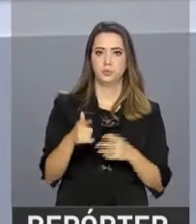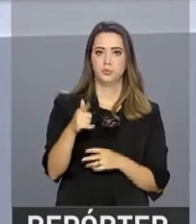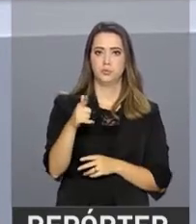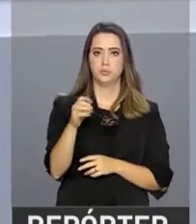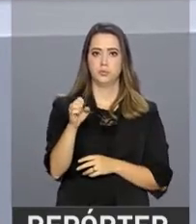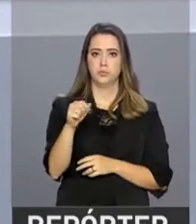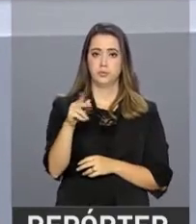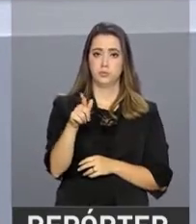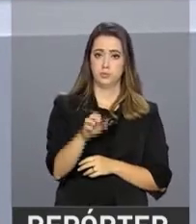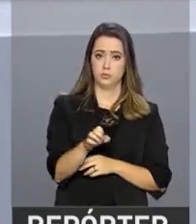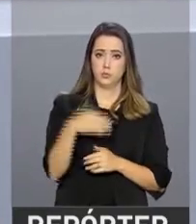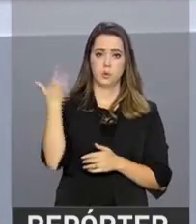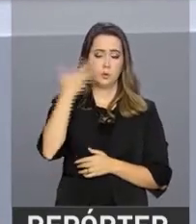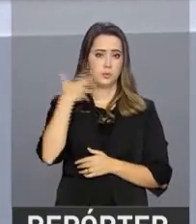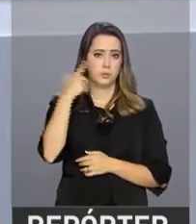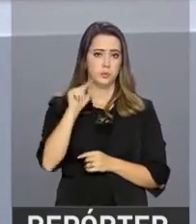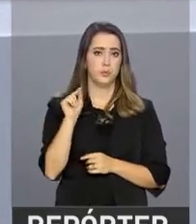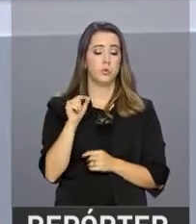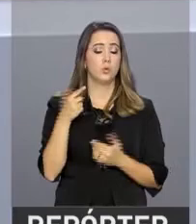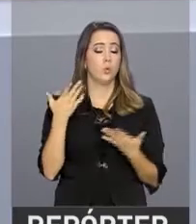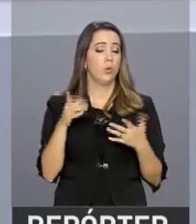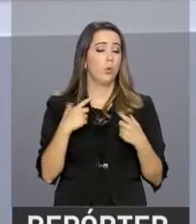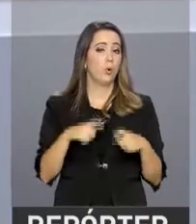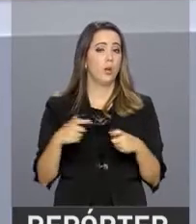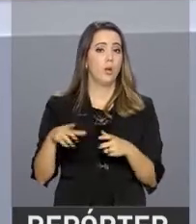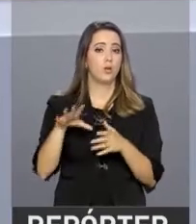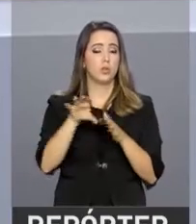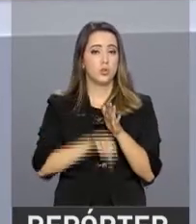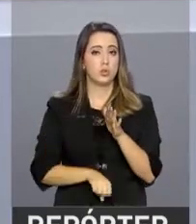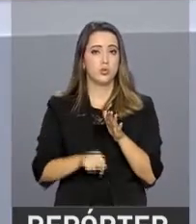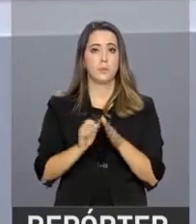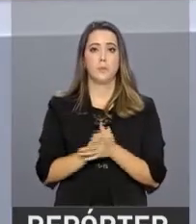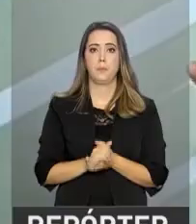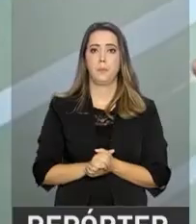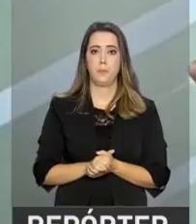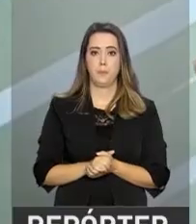Gestão, Jorge Soares, explicou de onde são esses recursos.